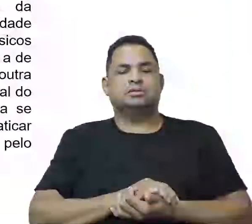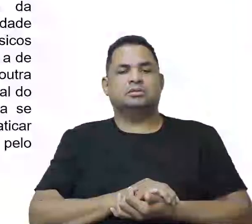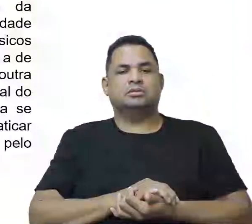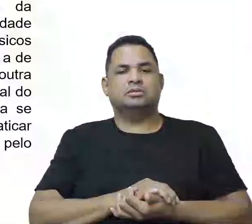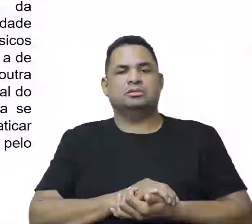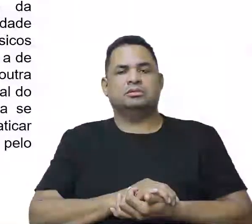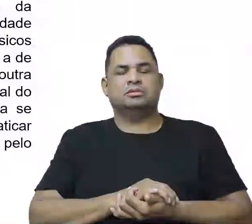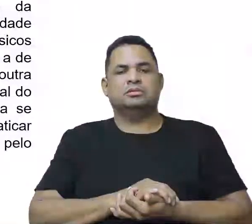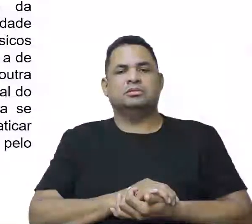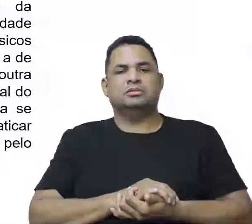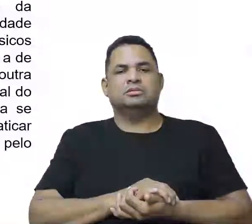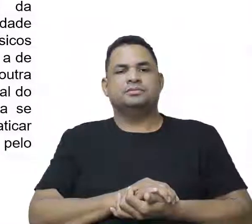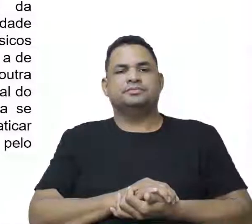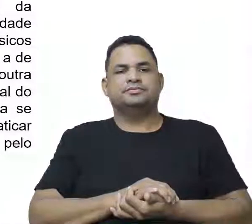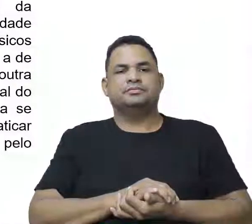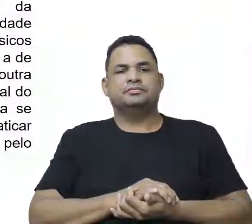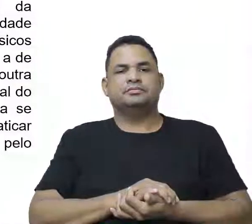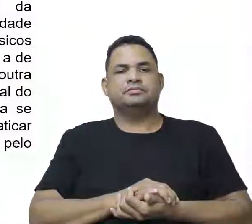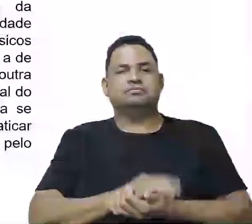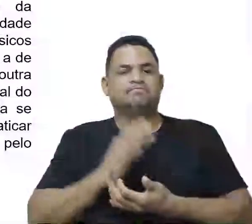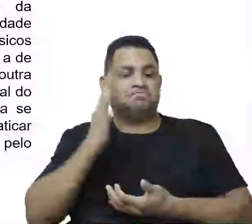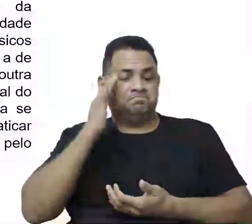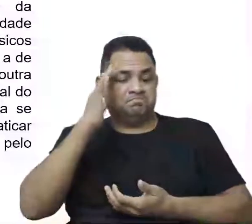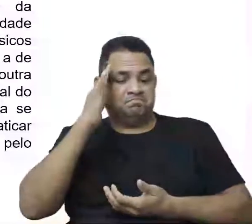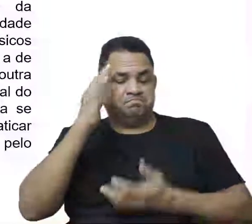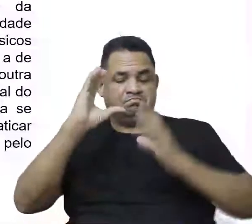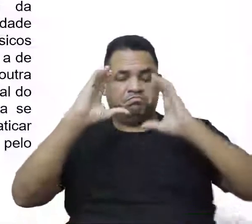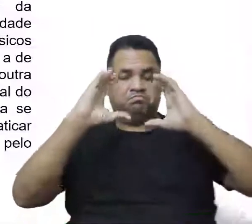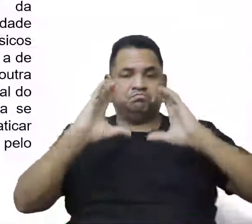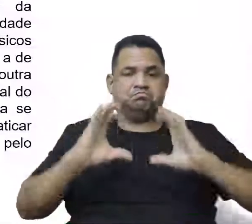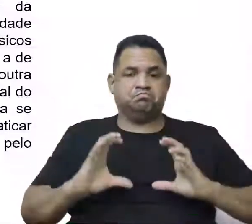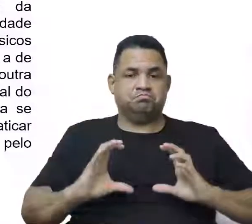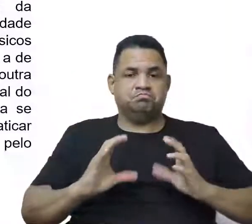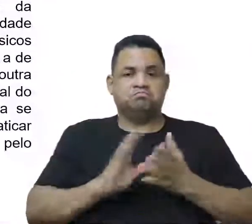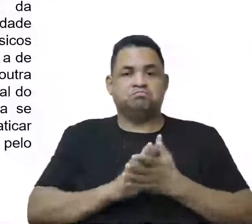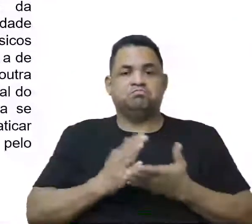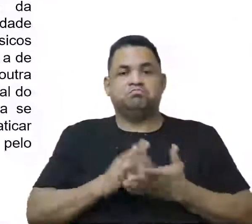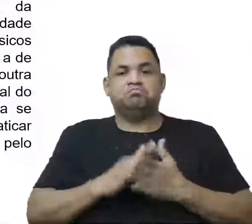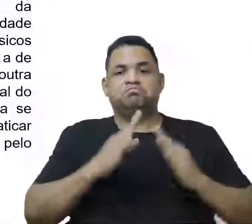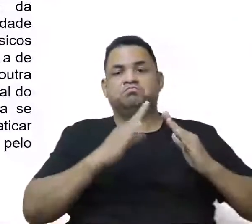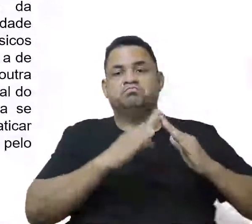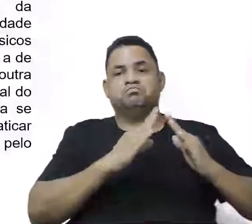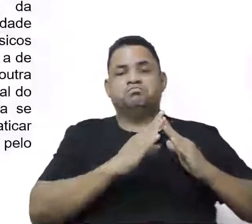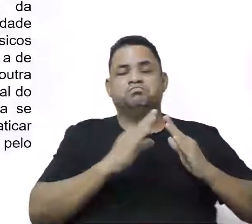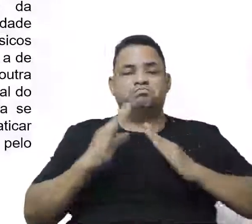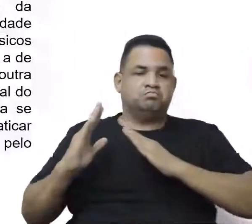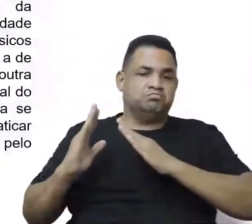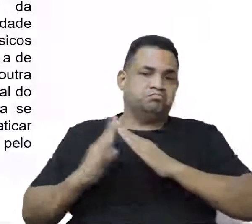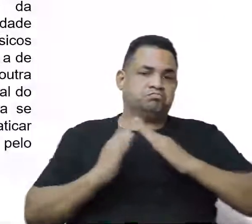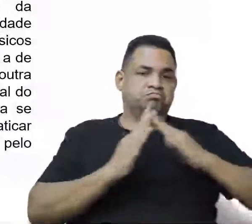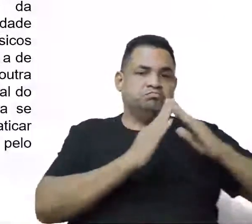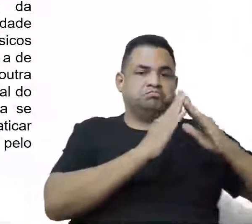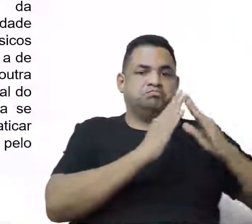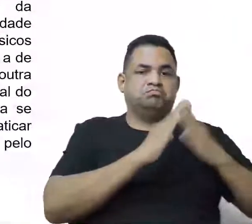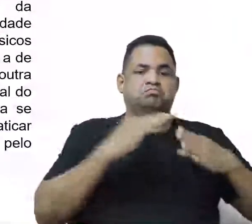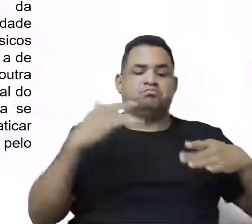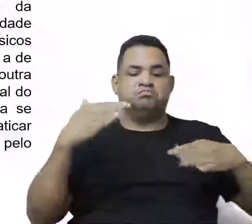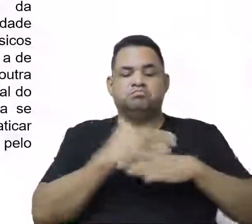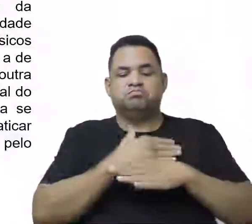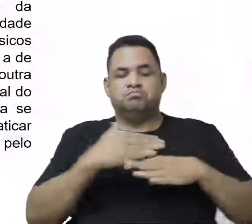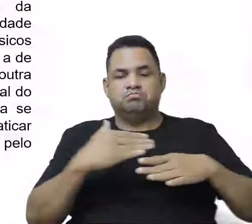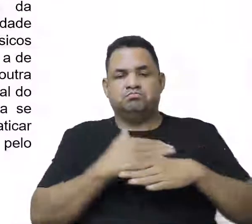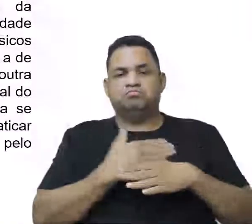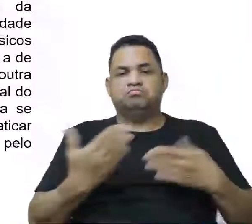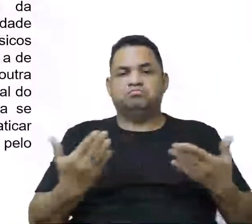caminho diferente. Então vamos lá. Imaginemos aí um cidadão residente na periferia de um grande